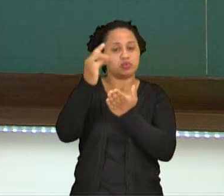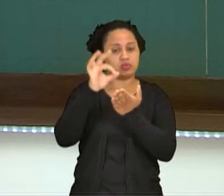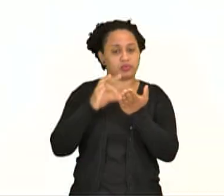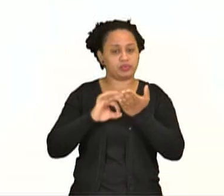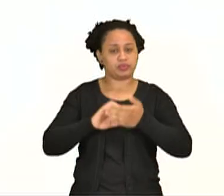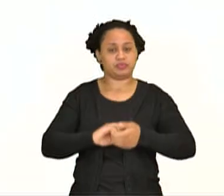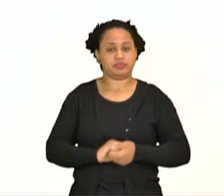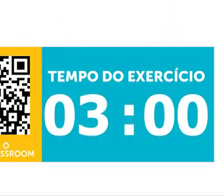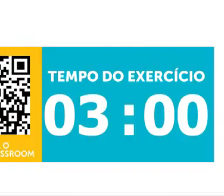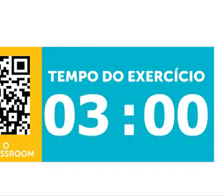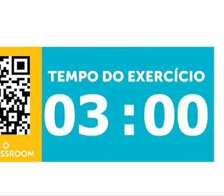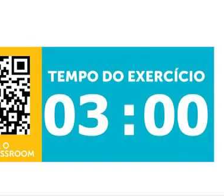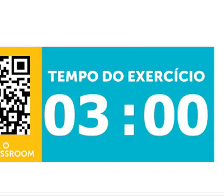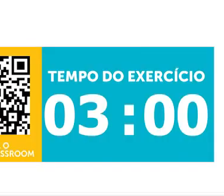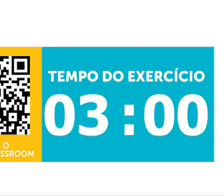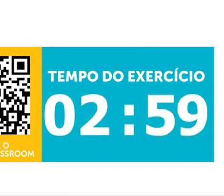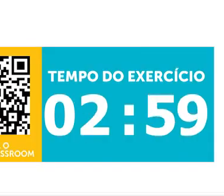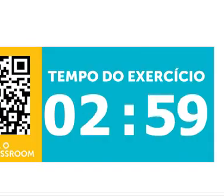com vocês.